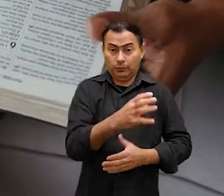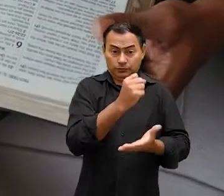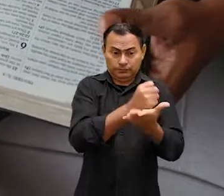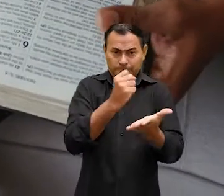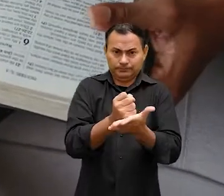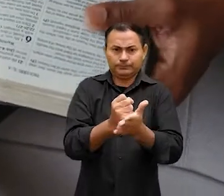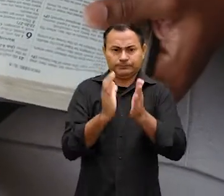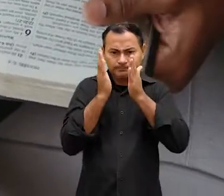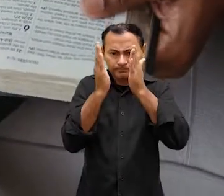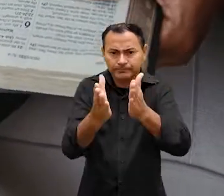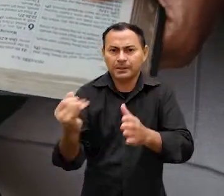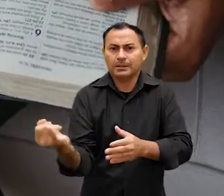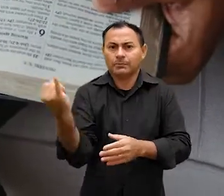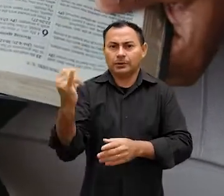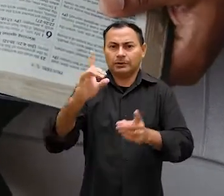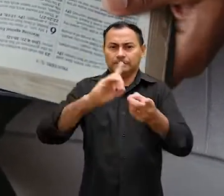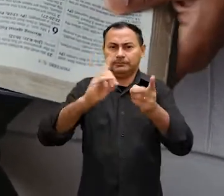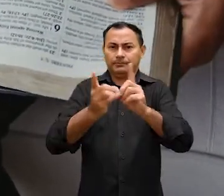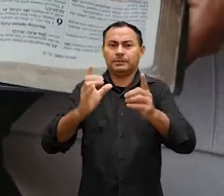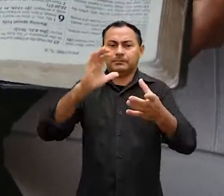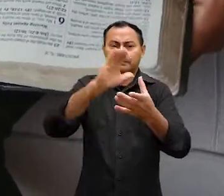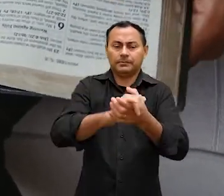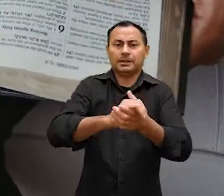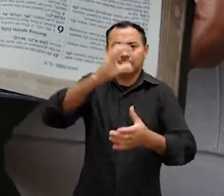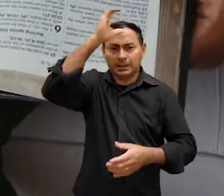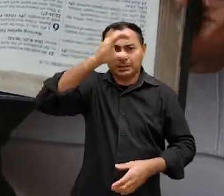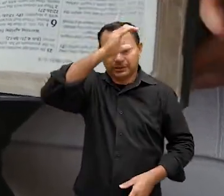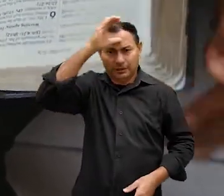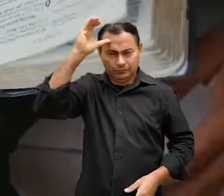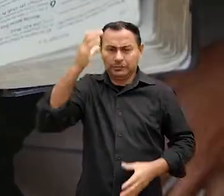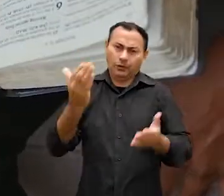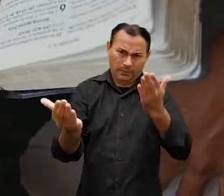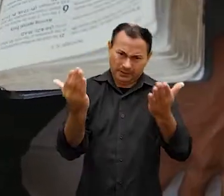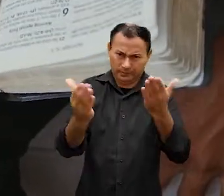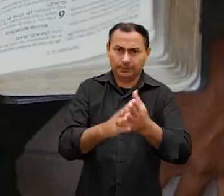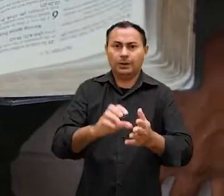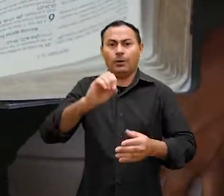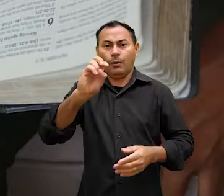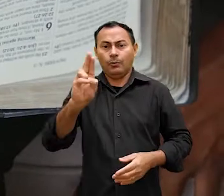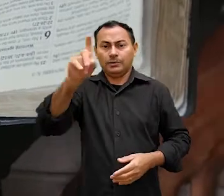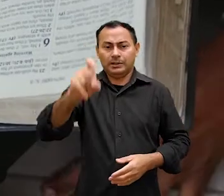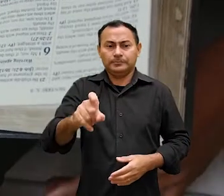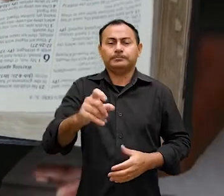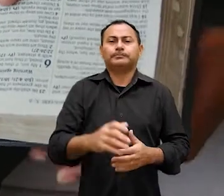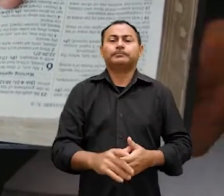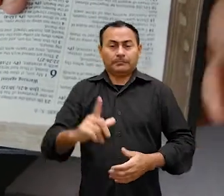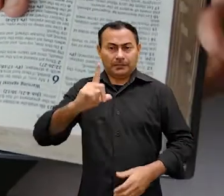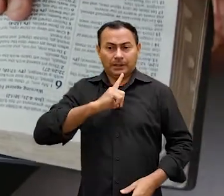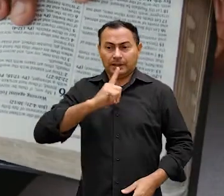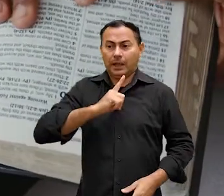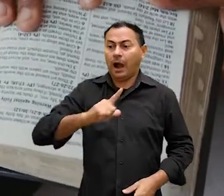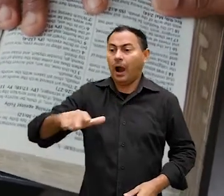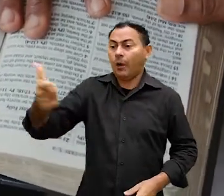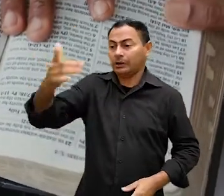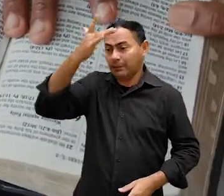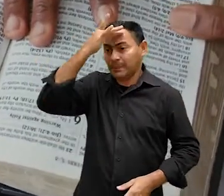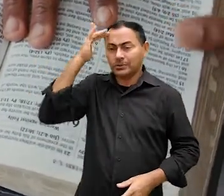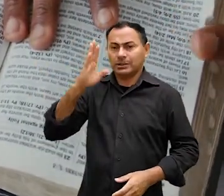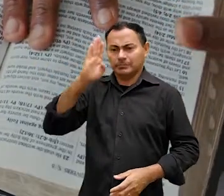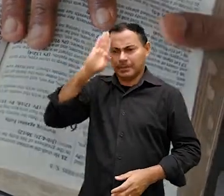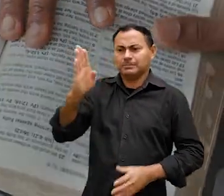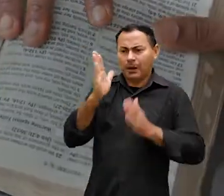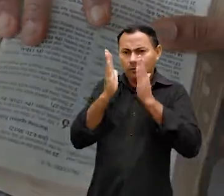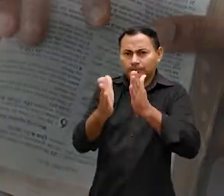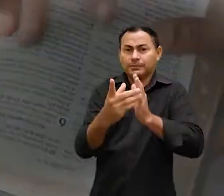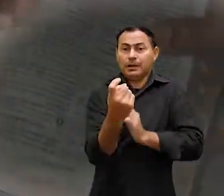focaliza a importante dinâmica do casamento cristão. Ou seja, ter o outro como centro.